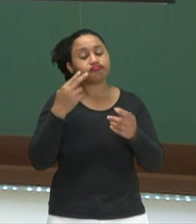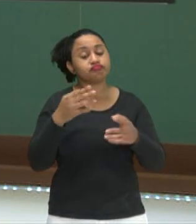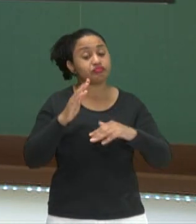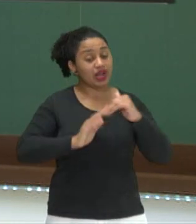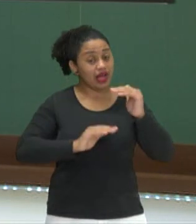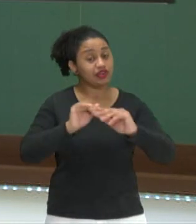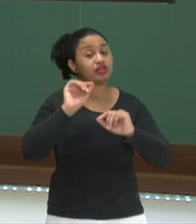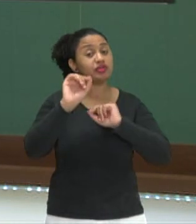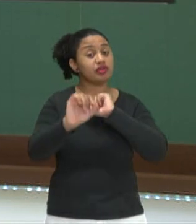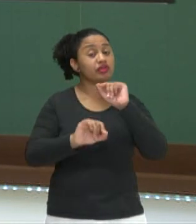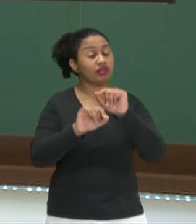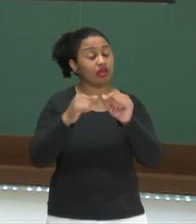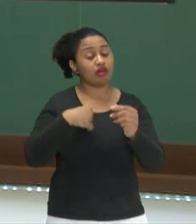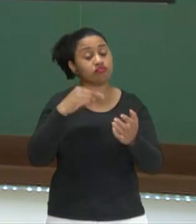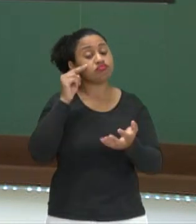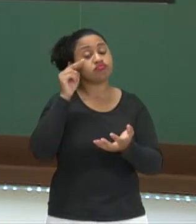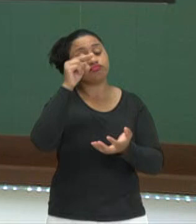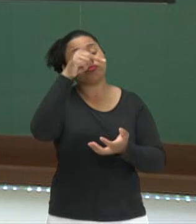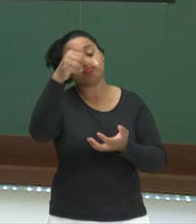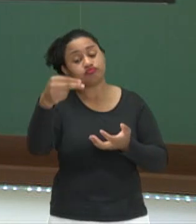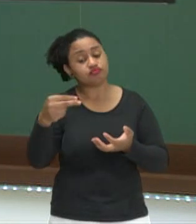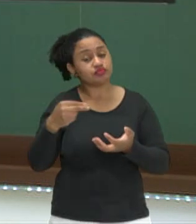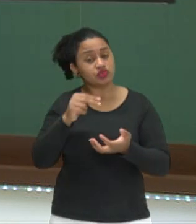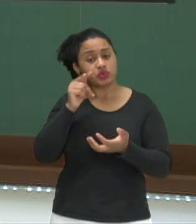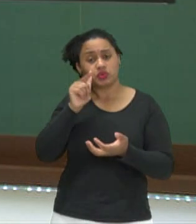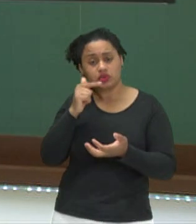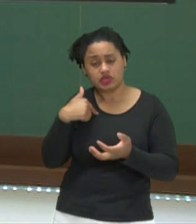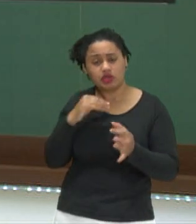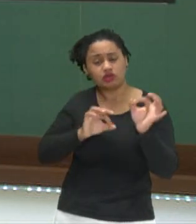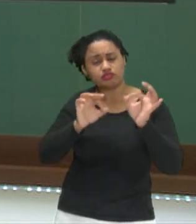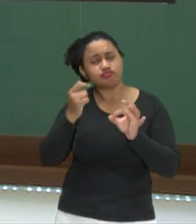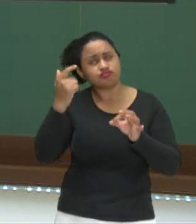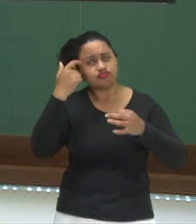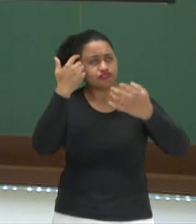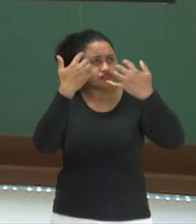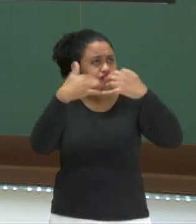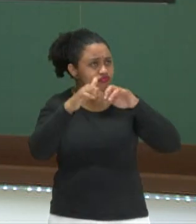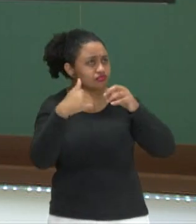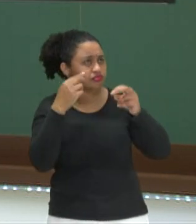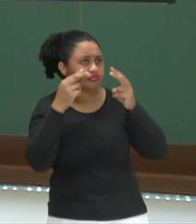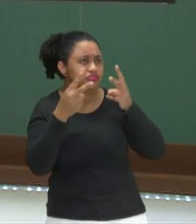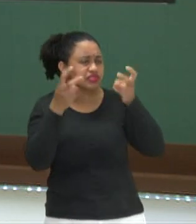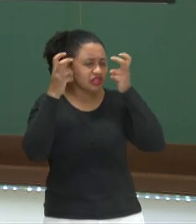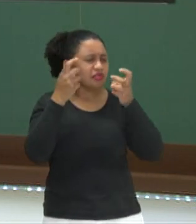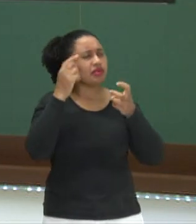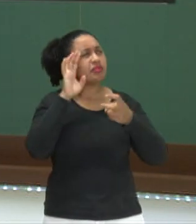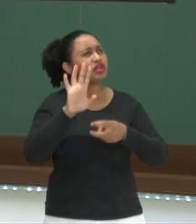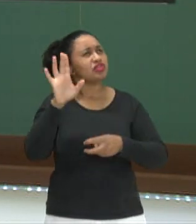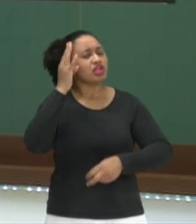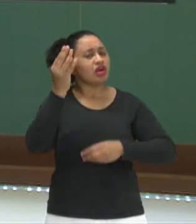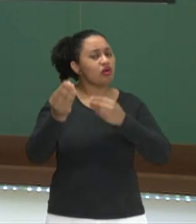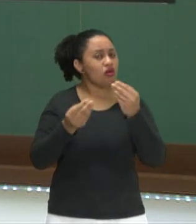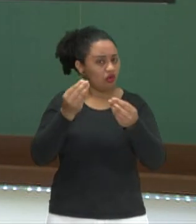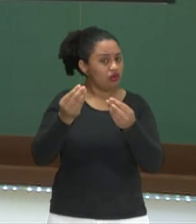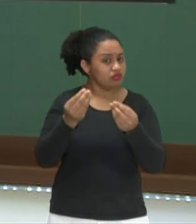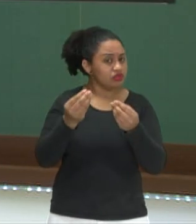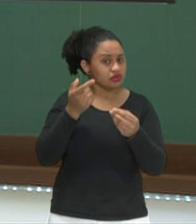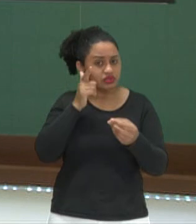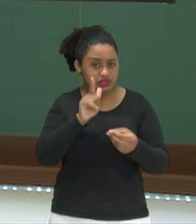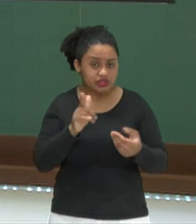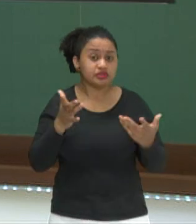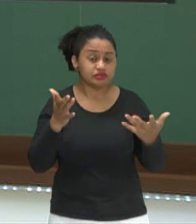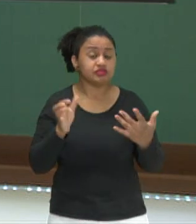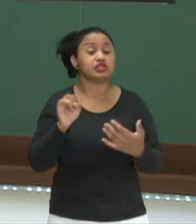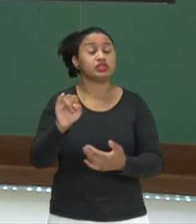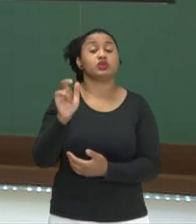muito importante desenvolver bem a visão espacial, vocês conseguiram montar esses 13, conseguiram visualizar eles tridimensionalmente?